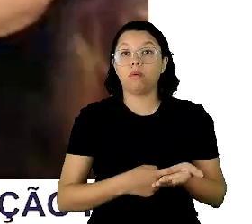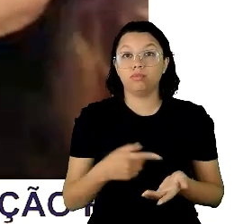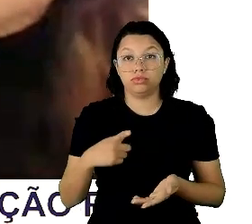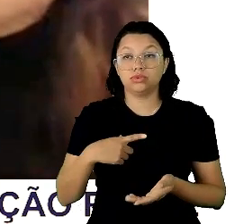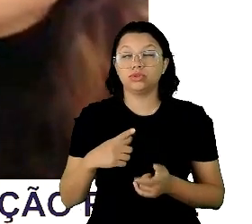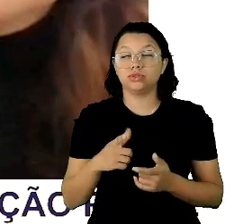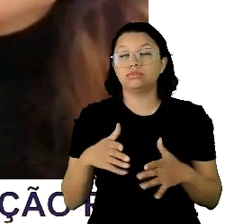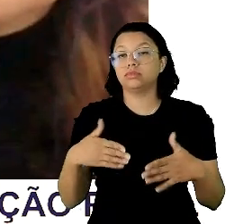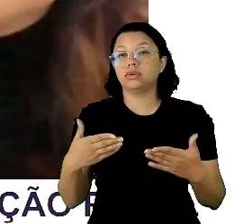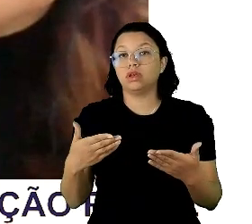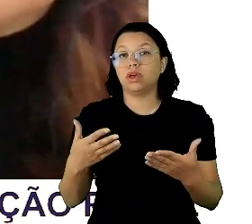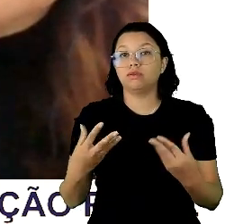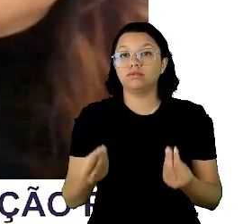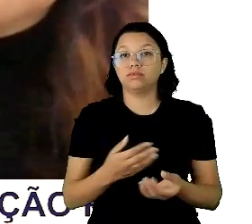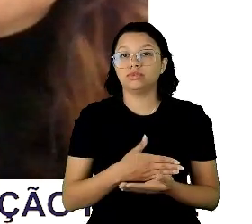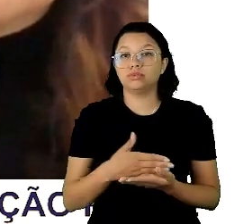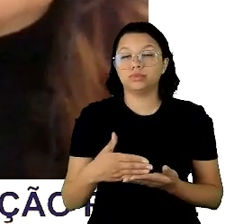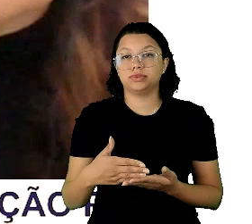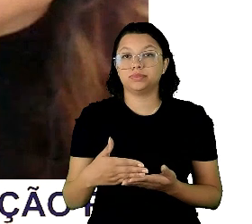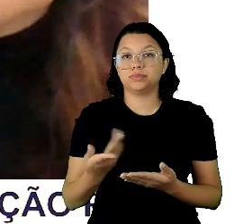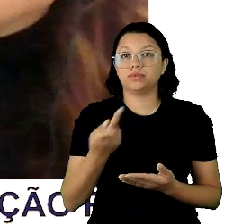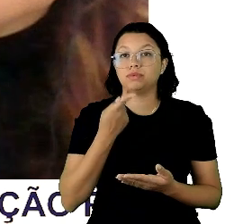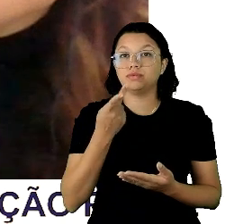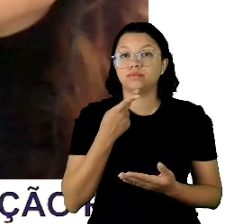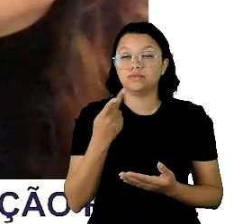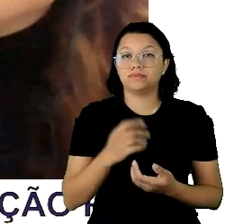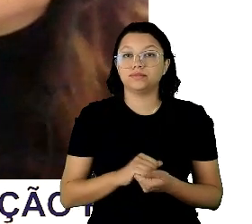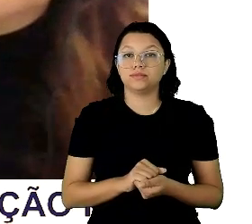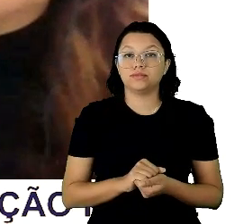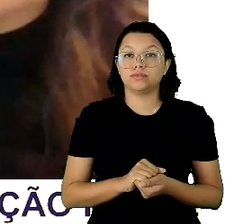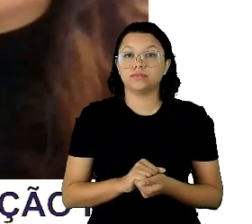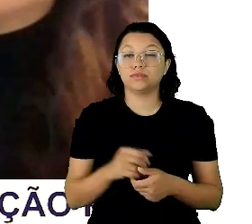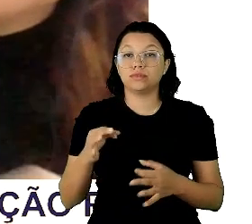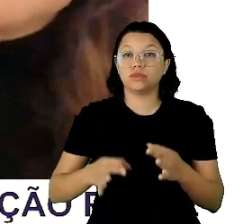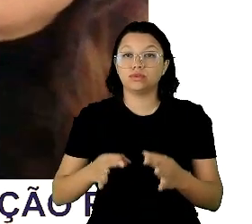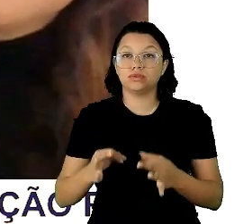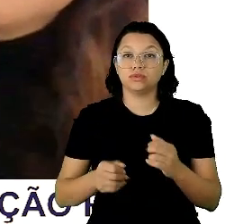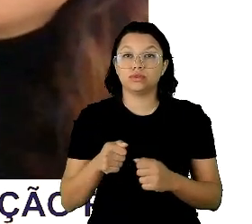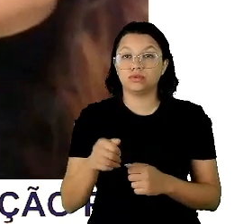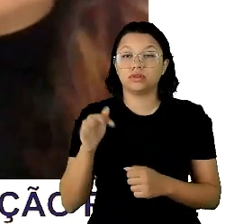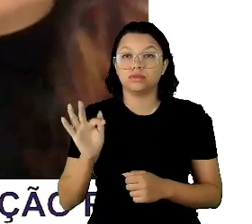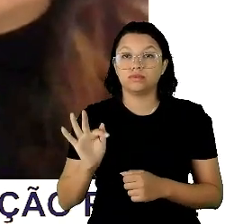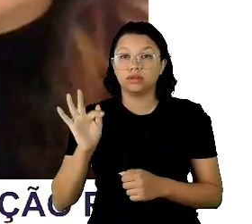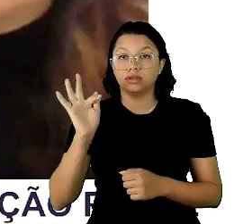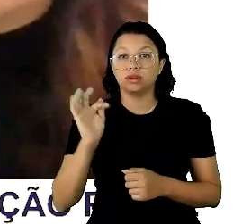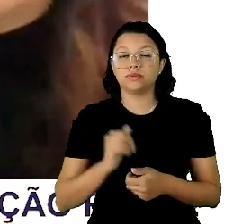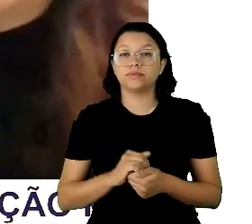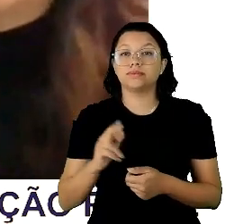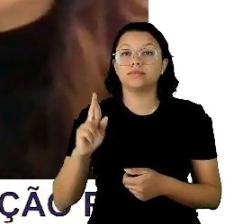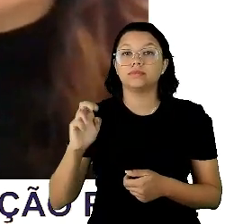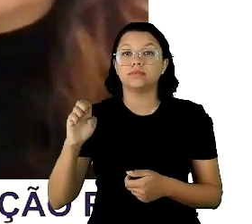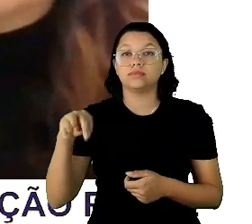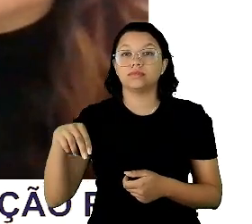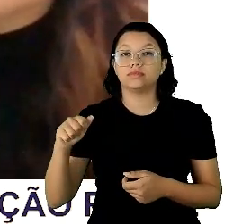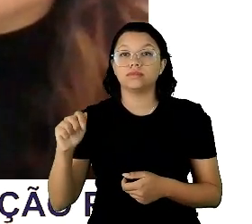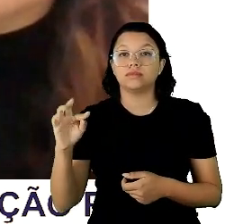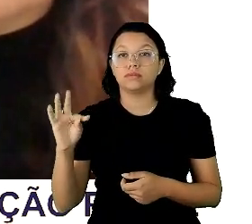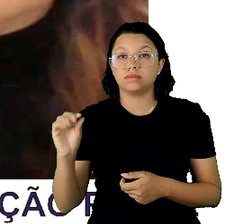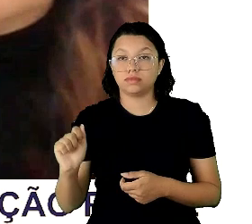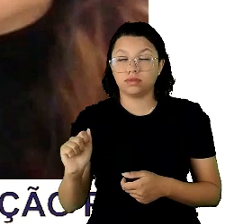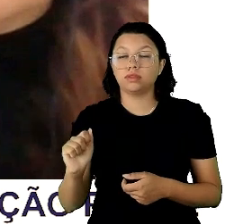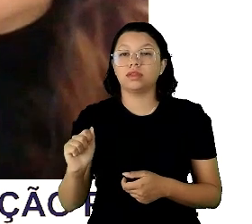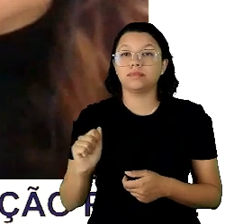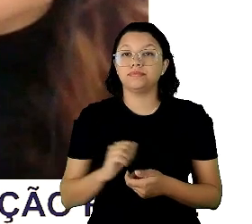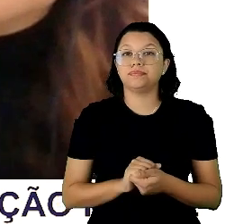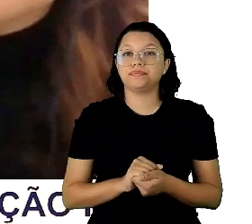vamos iniciar pela fala da juíza federal Renata Andrade